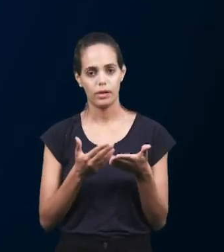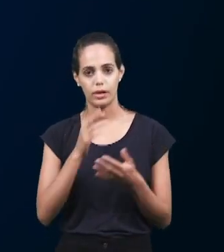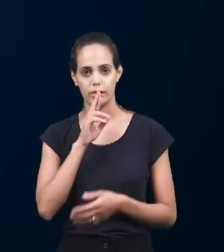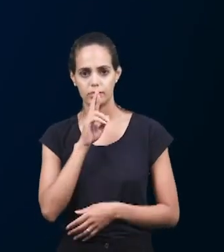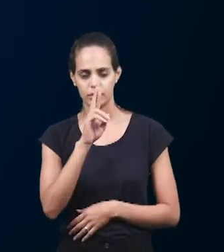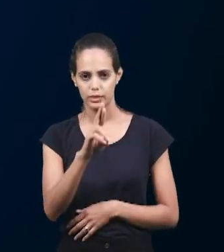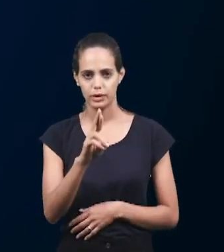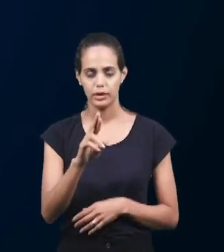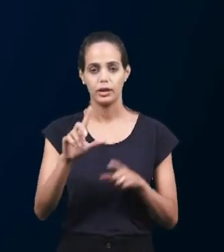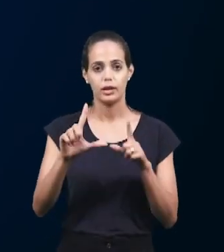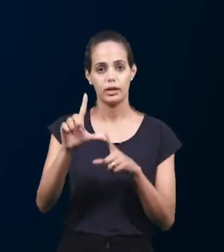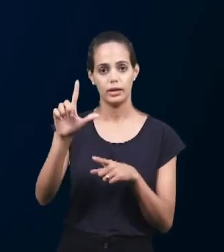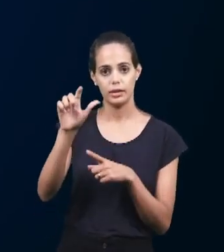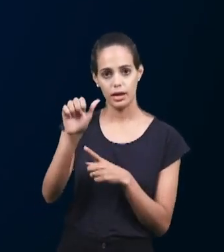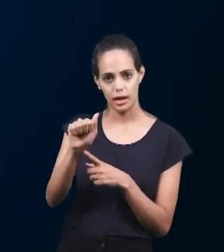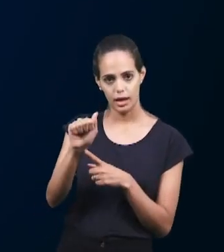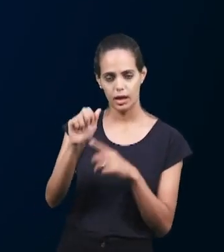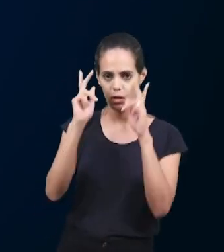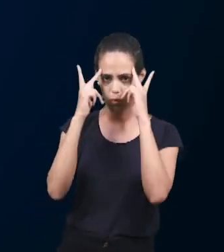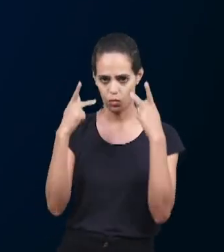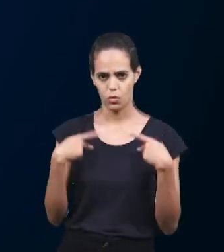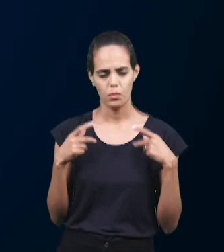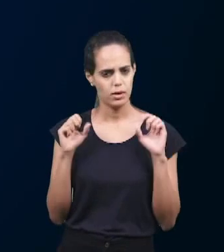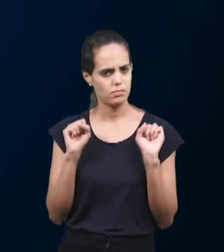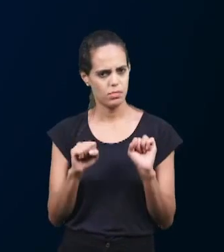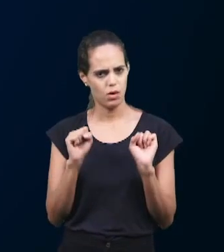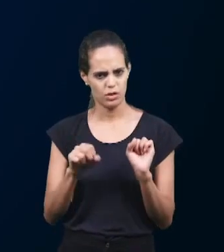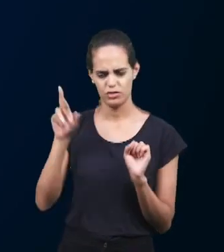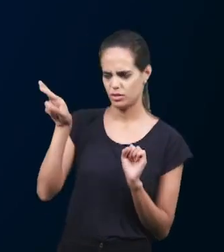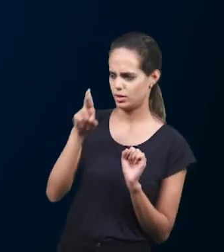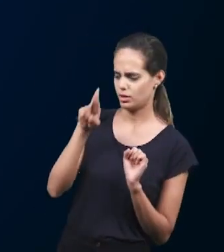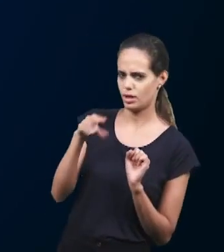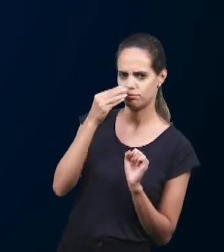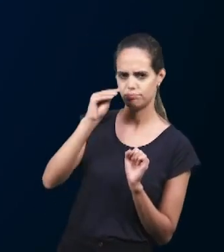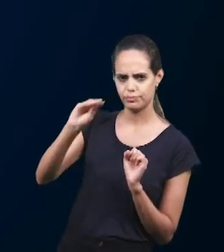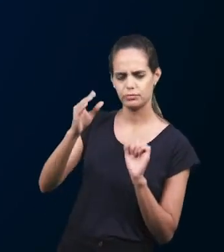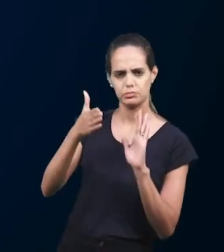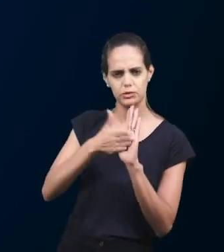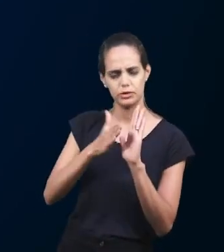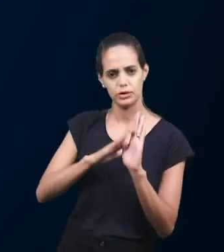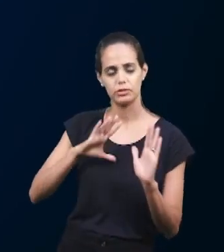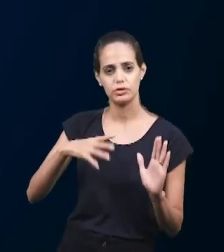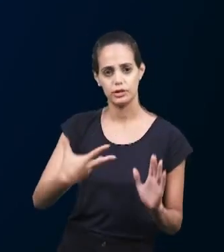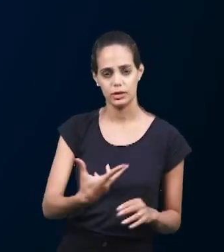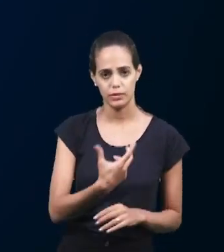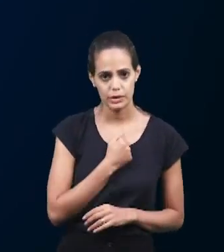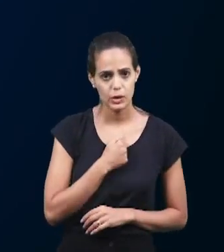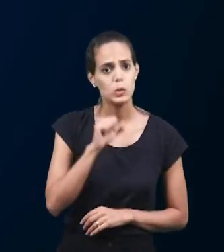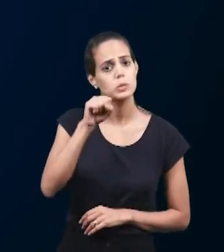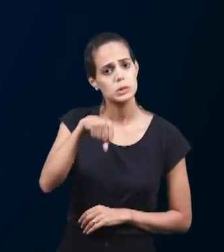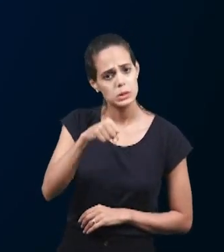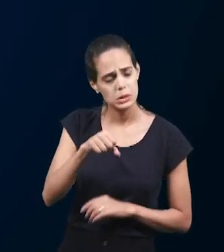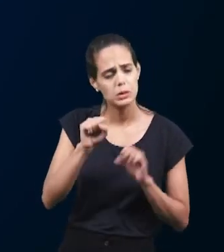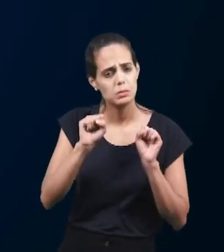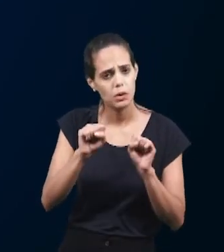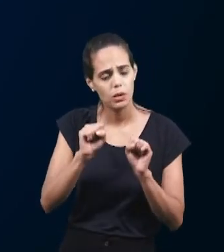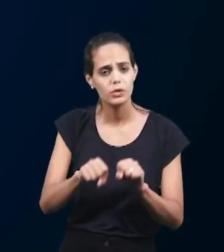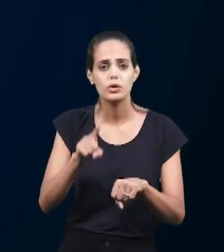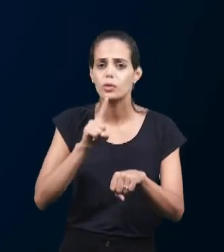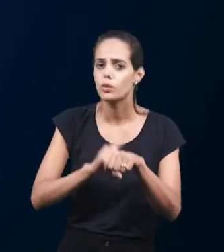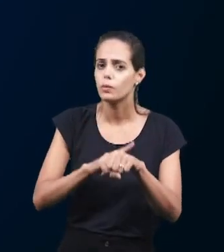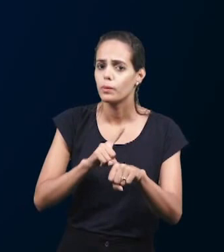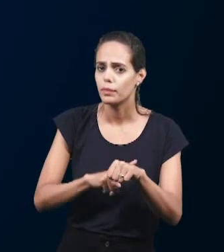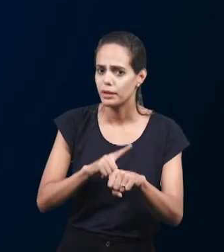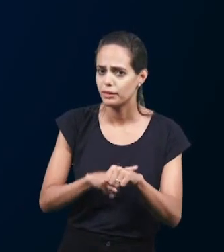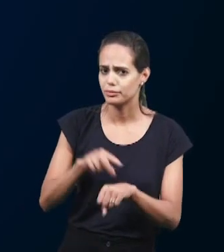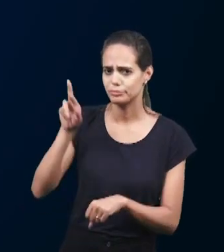O homem pode negar o projeto de salvação? Sim. Quando? É a B. Quando ele rejeita o